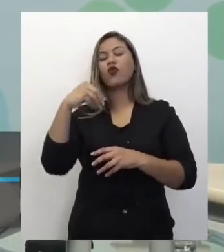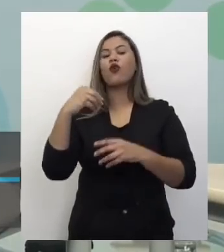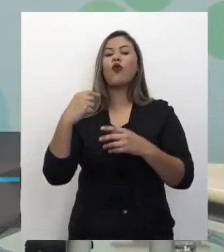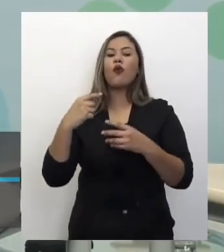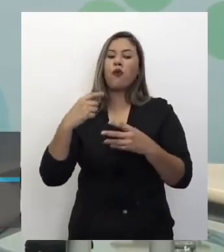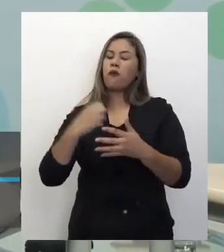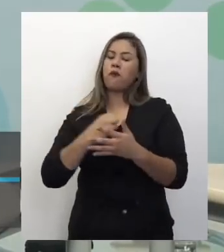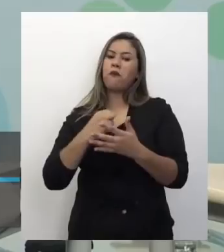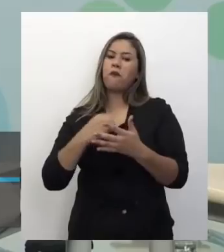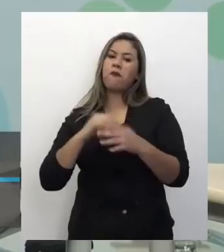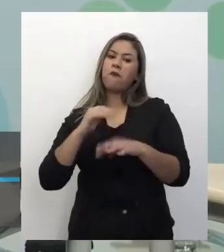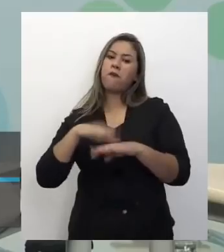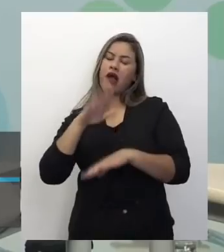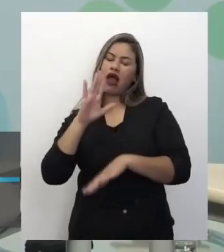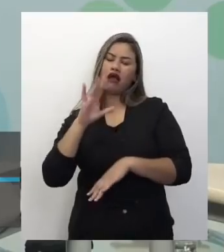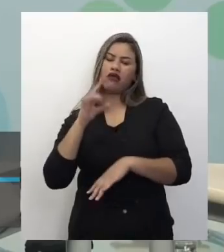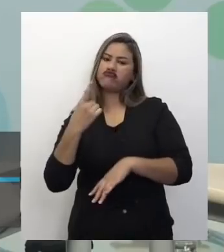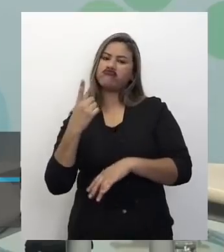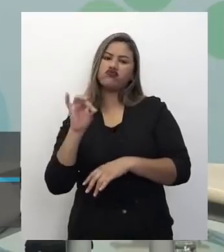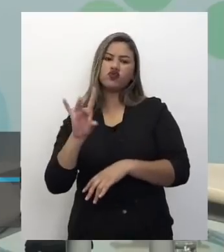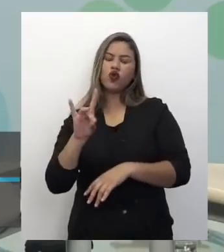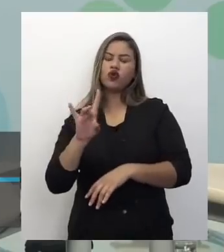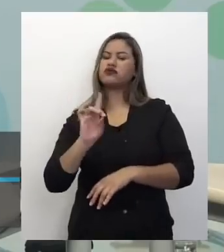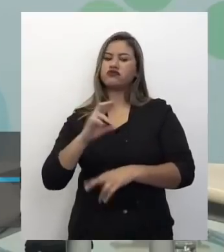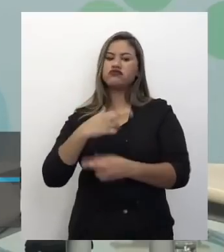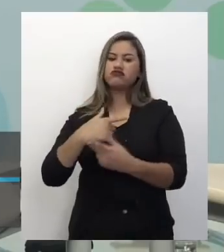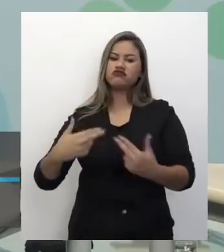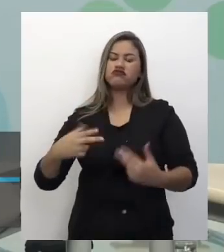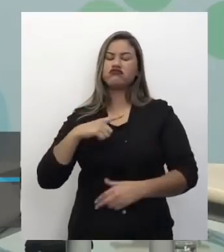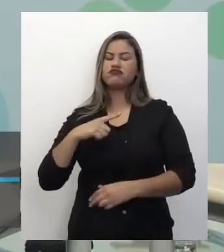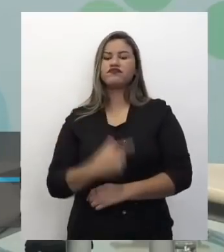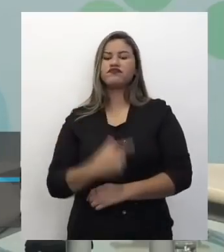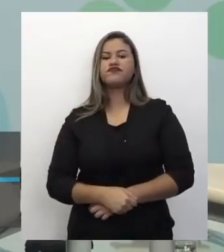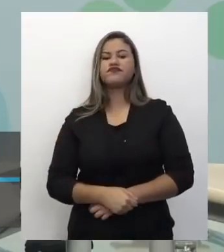existe mais de um tipo, mas ela não tem certeza.